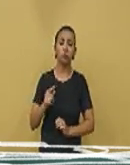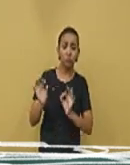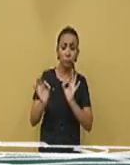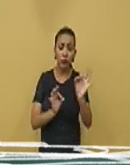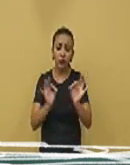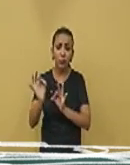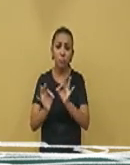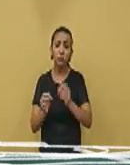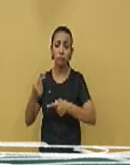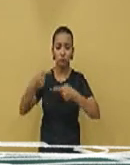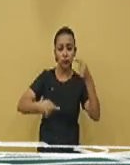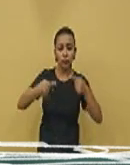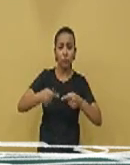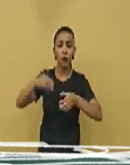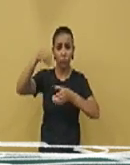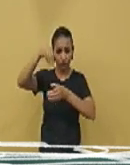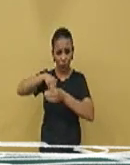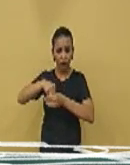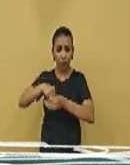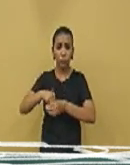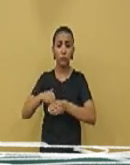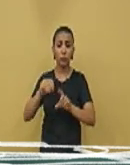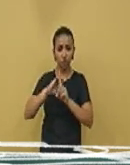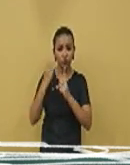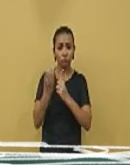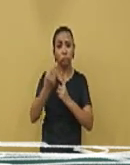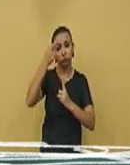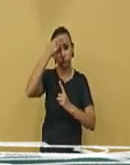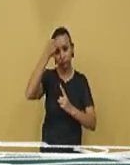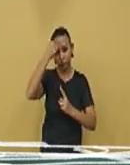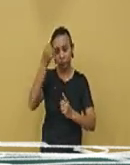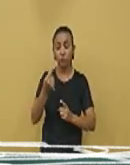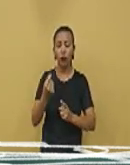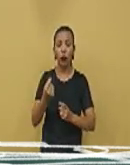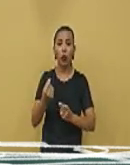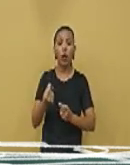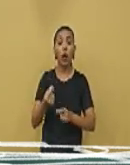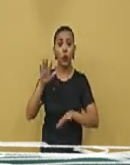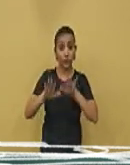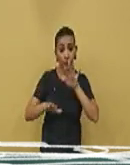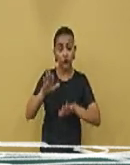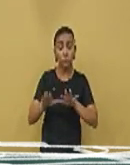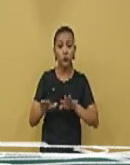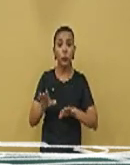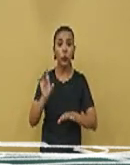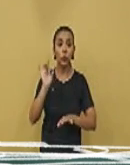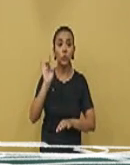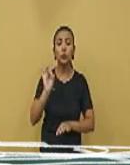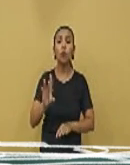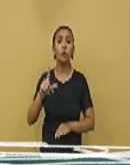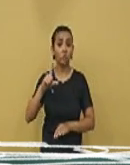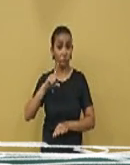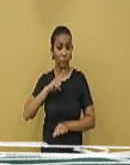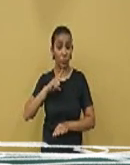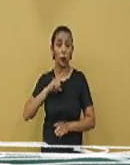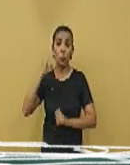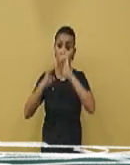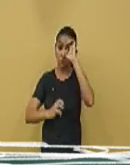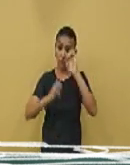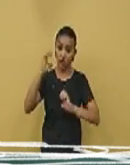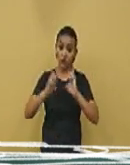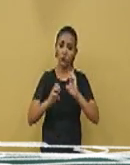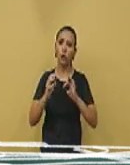das comunidades acadêmicas. Né? Muitas vezes, porque só vai ter empresas da